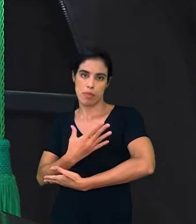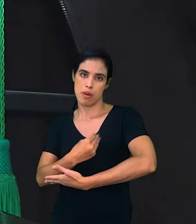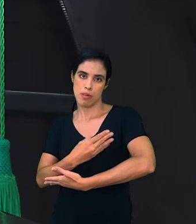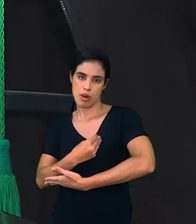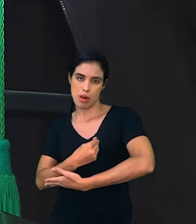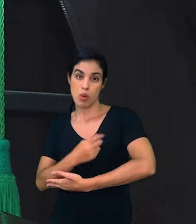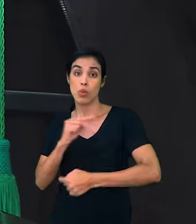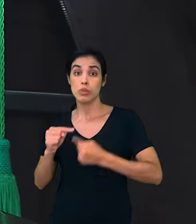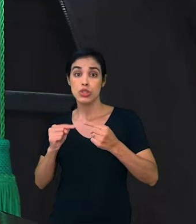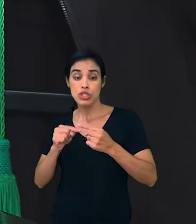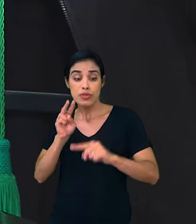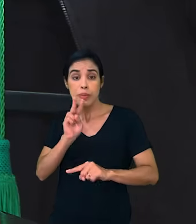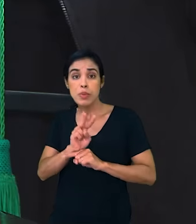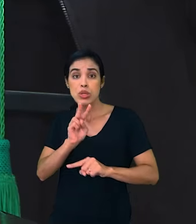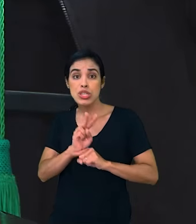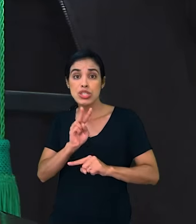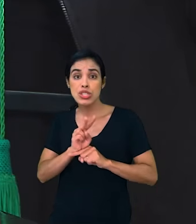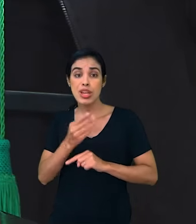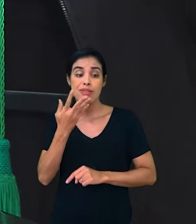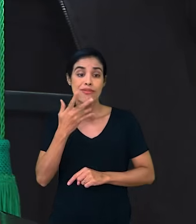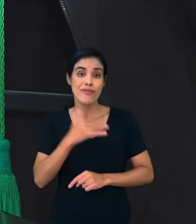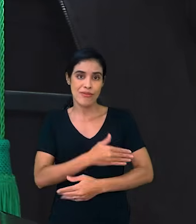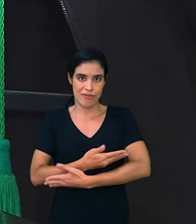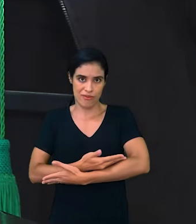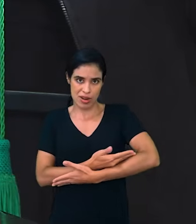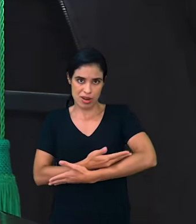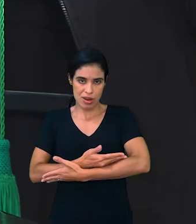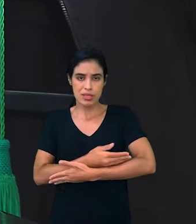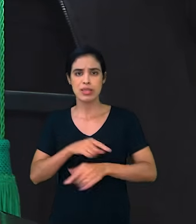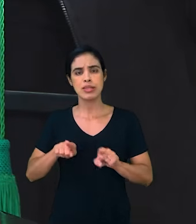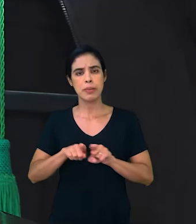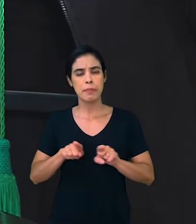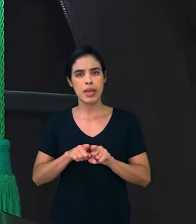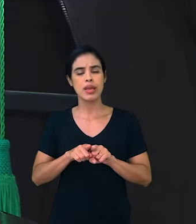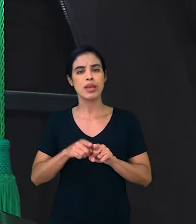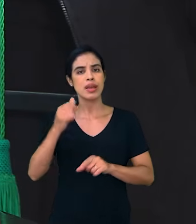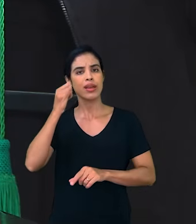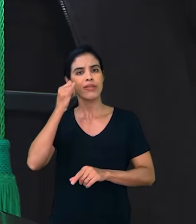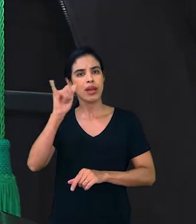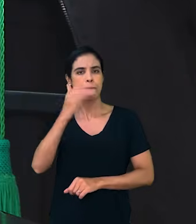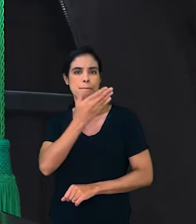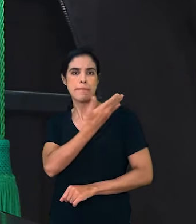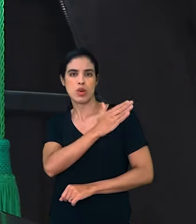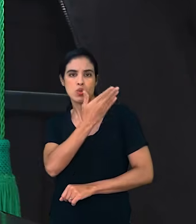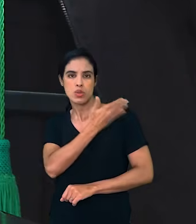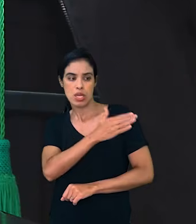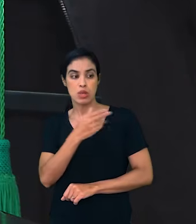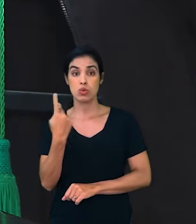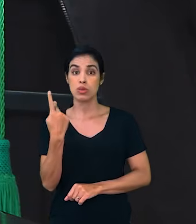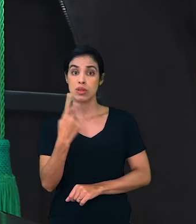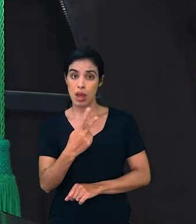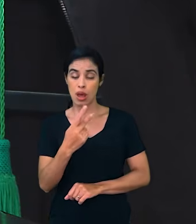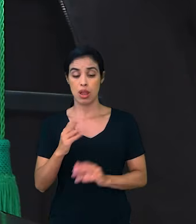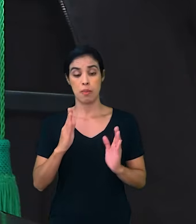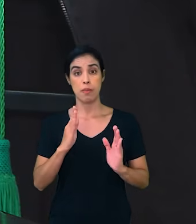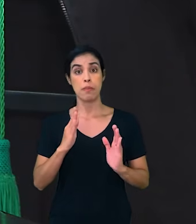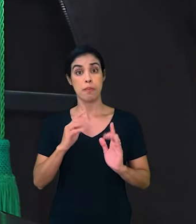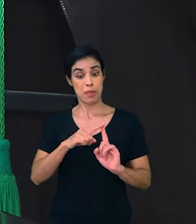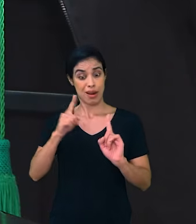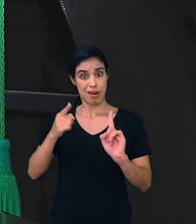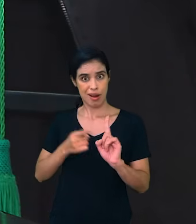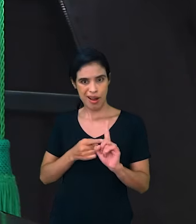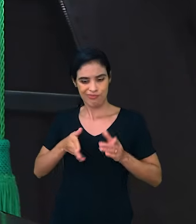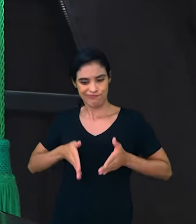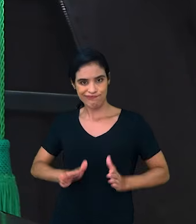é justamente a proteção à infância e a não discriminação da mulher, né, em idade fértil. E com